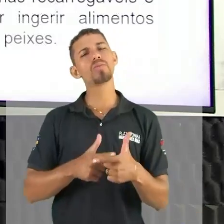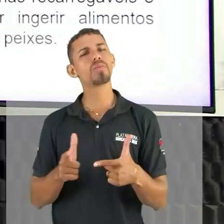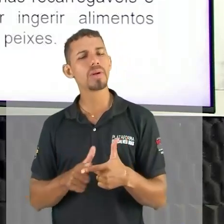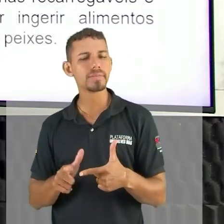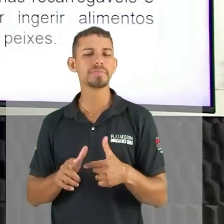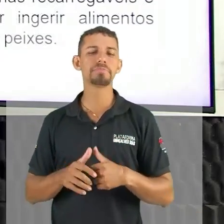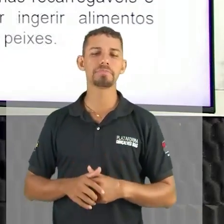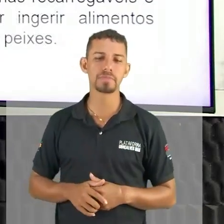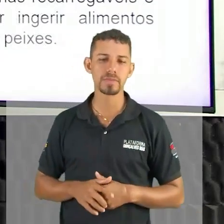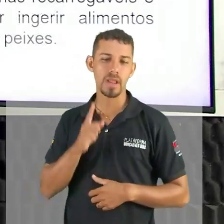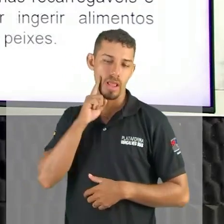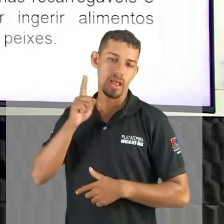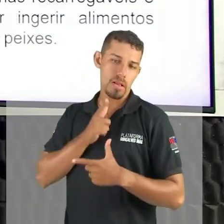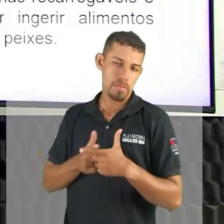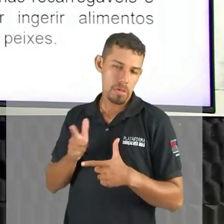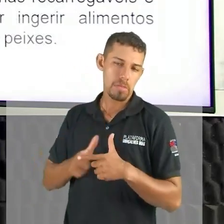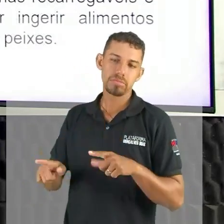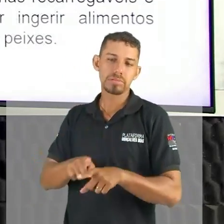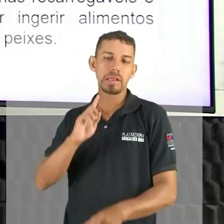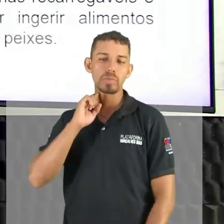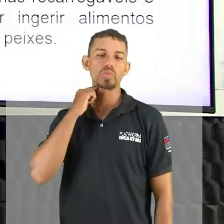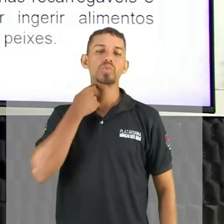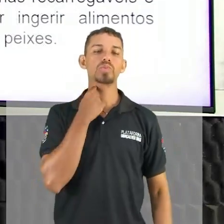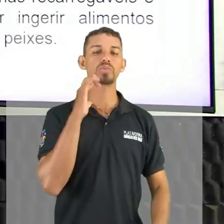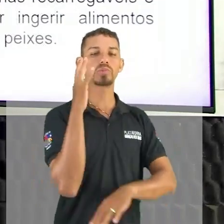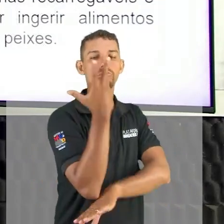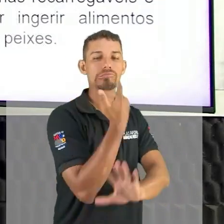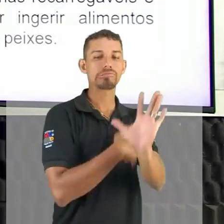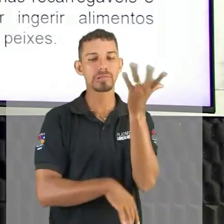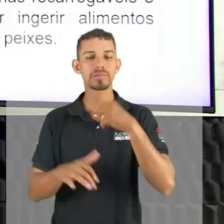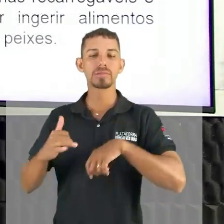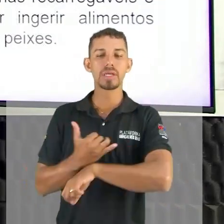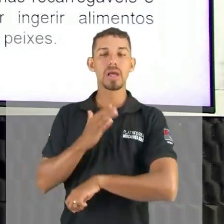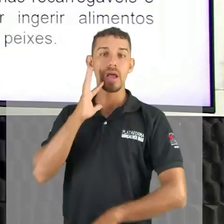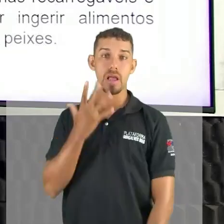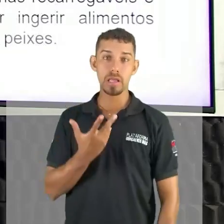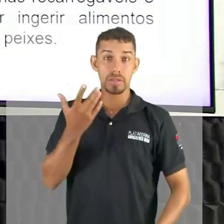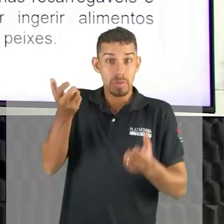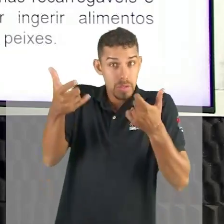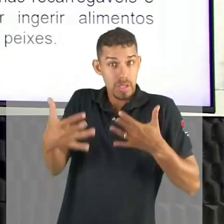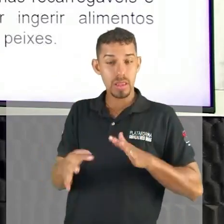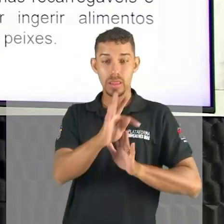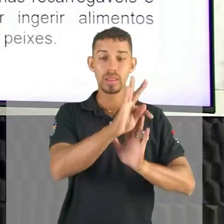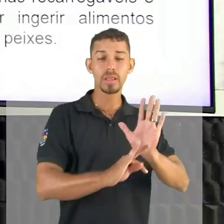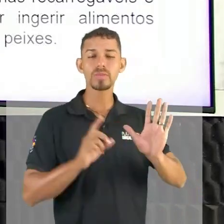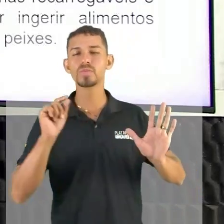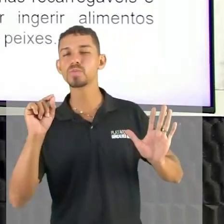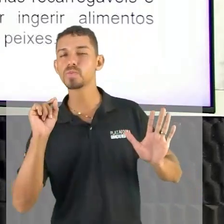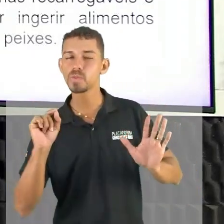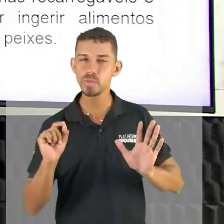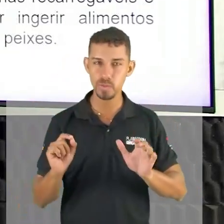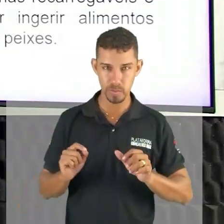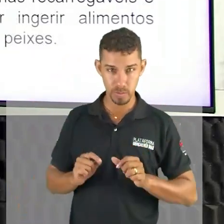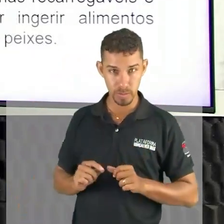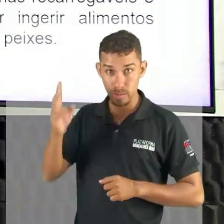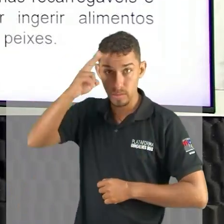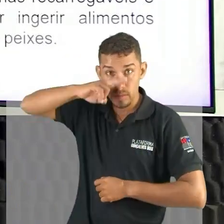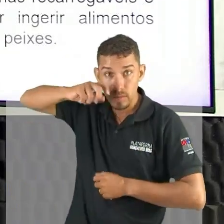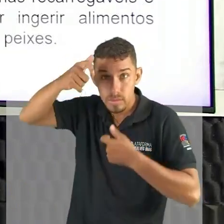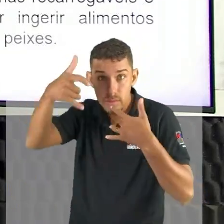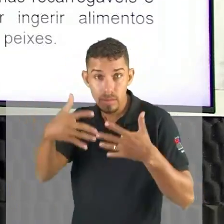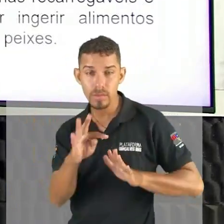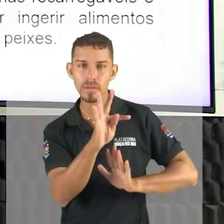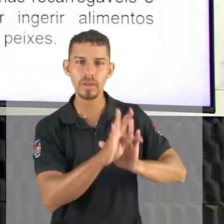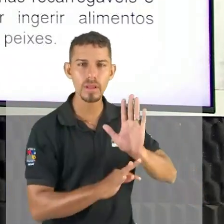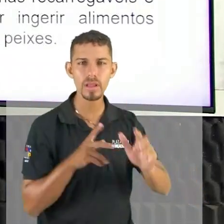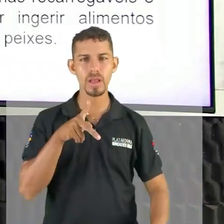problema. Com o problema da poluição ambiental por metais pesados relatado no texto seria... Lembra que o texto falou especificamente das